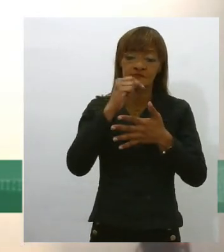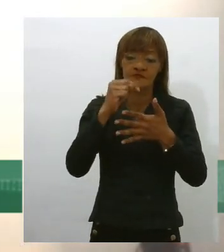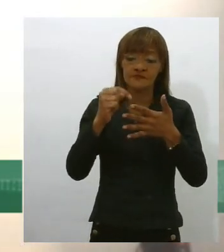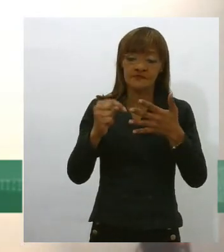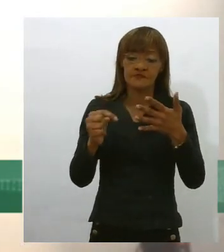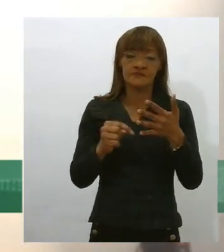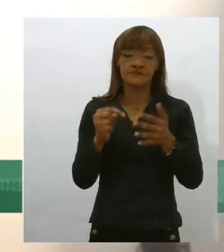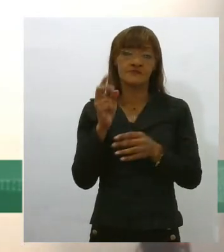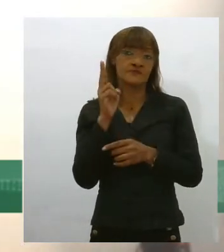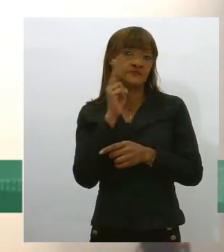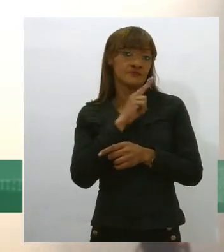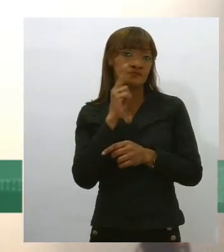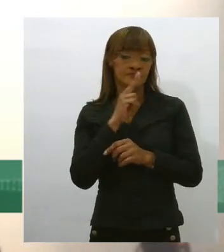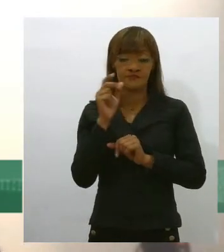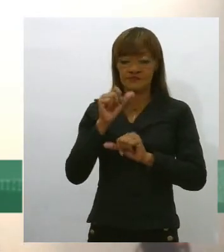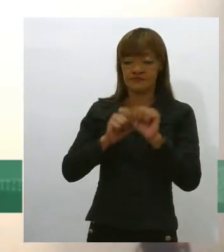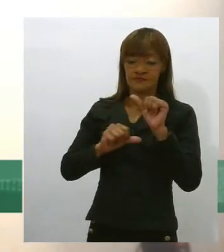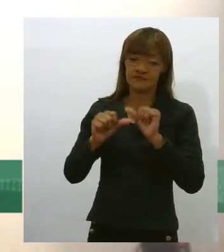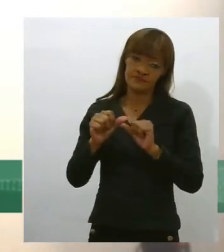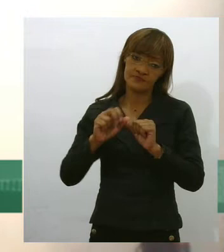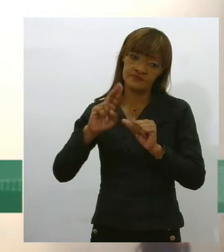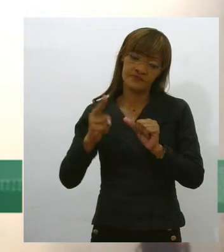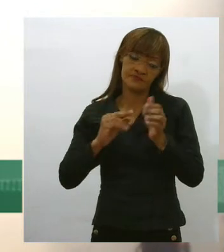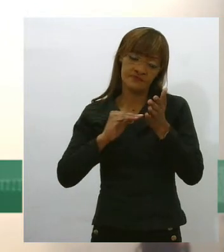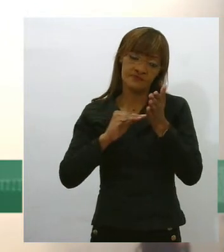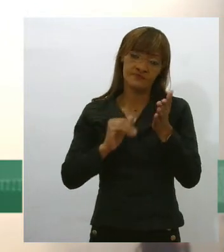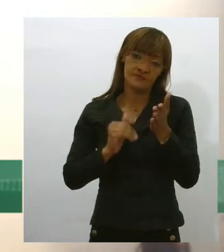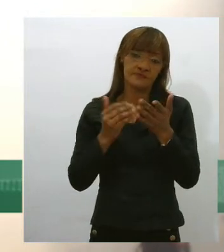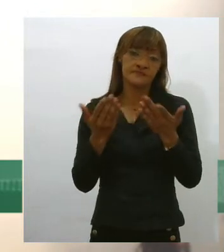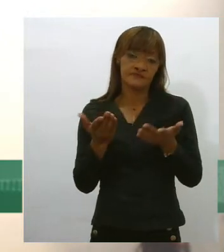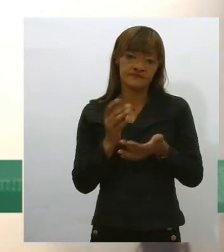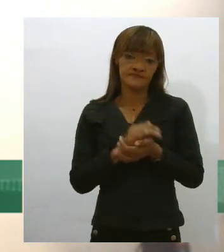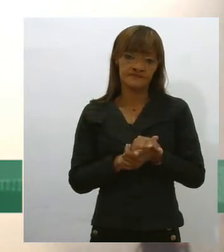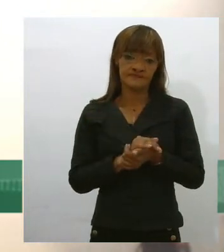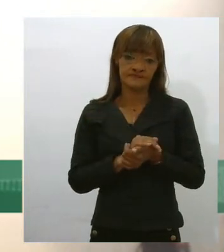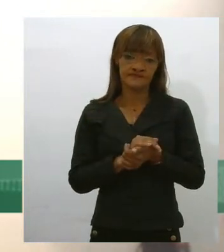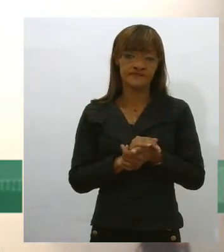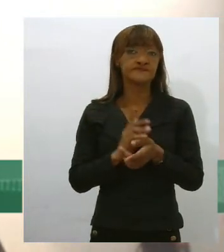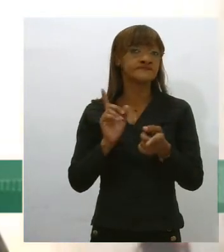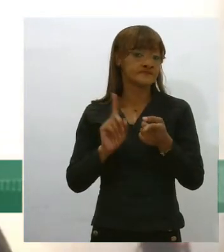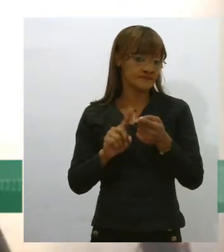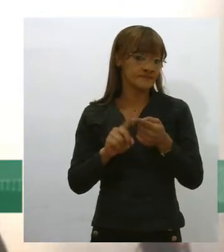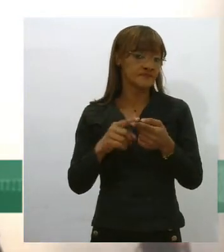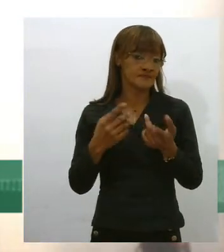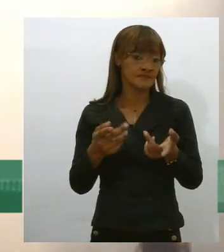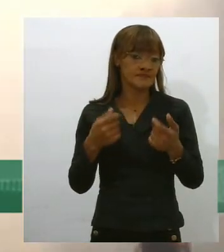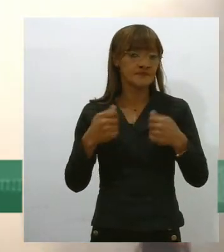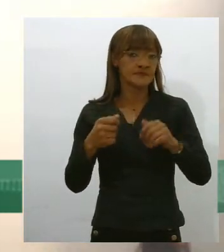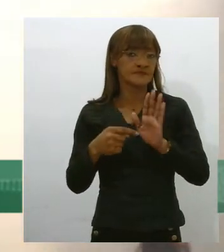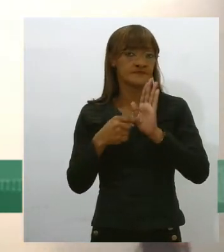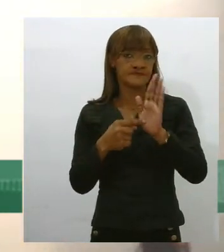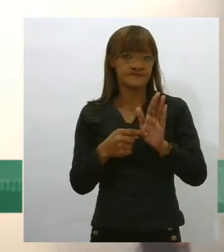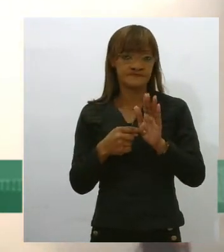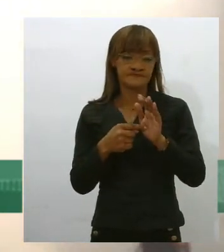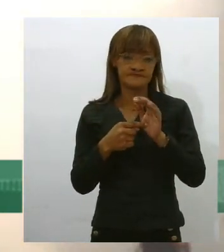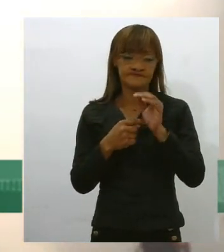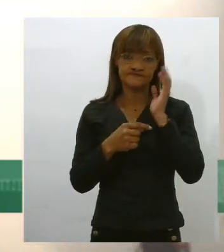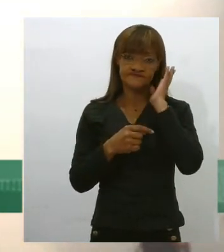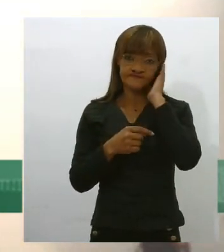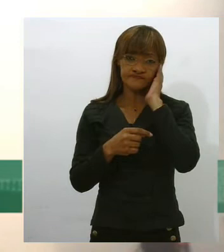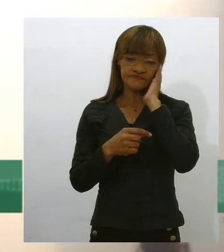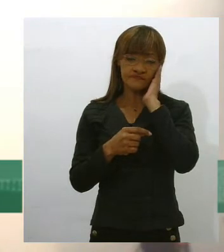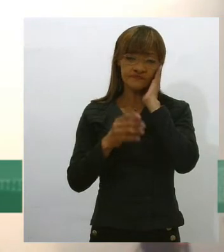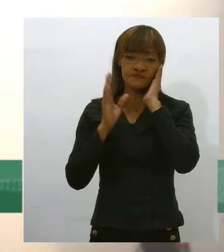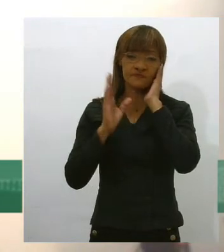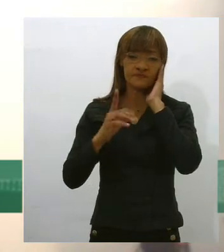revogado ou alterado e isso tá dentro desses coco por exemplo Esse aspecto dessa lista dentro desses